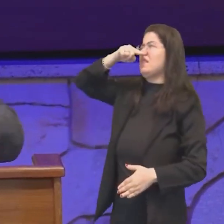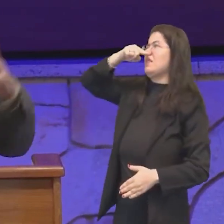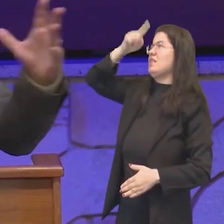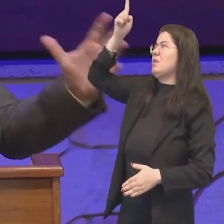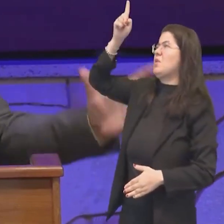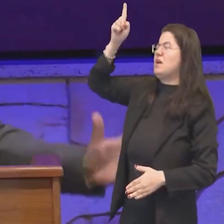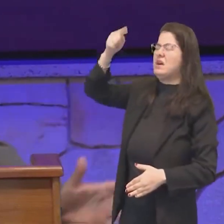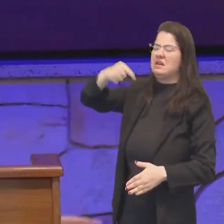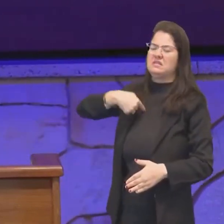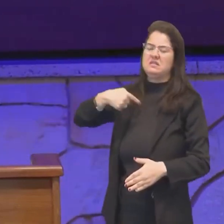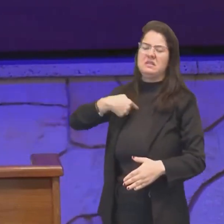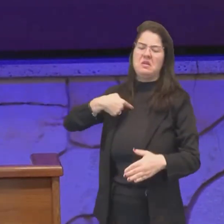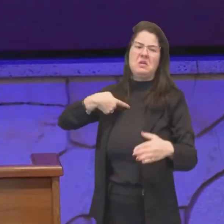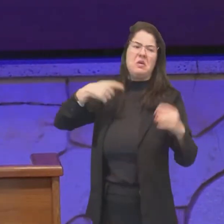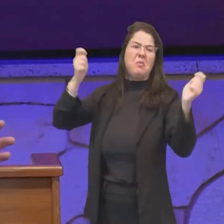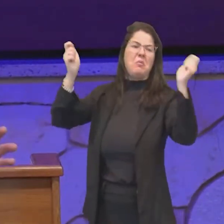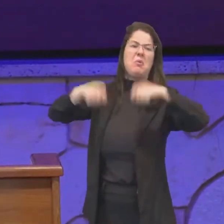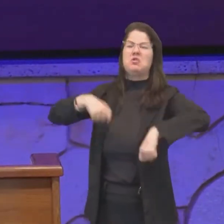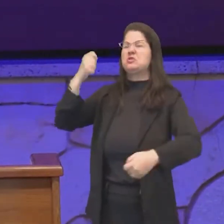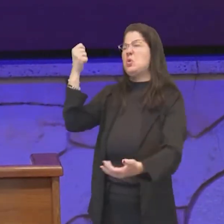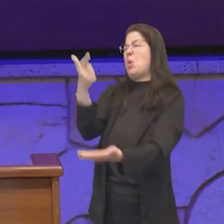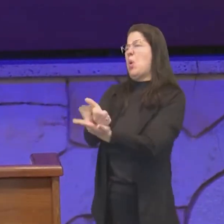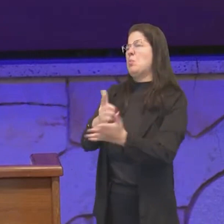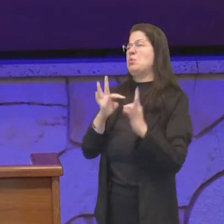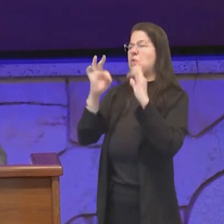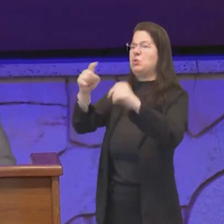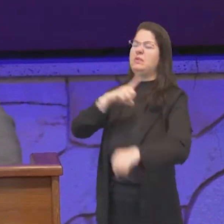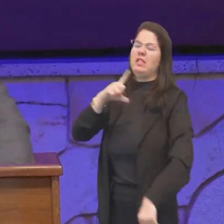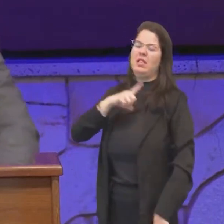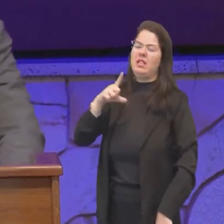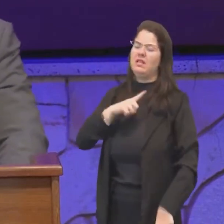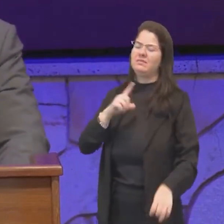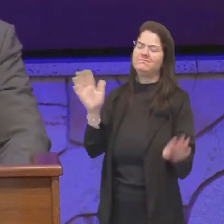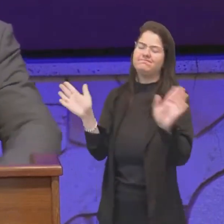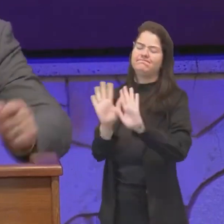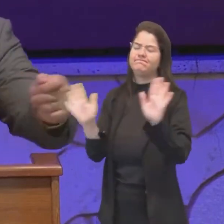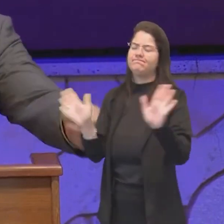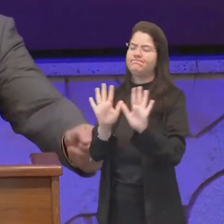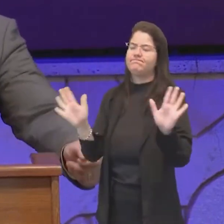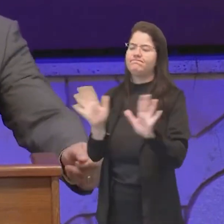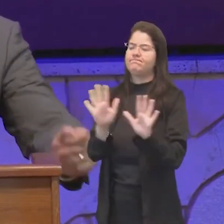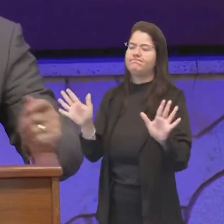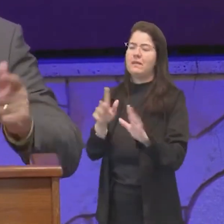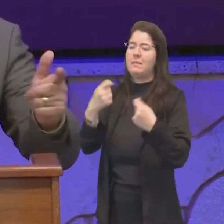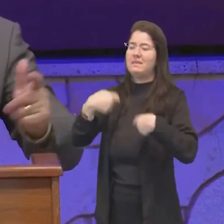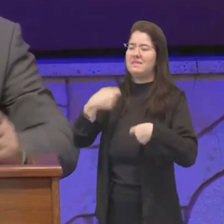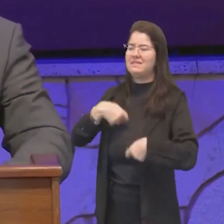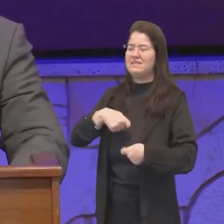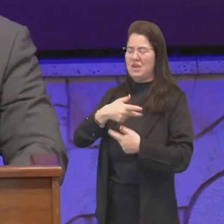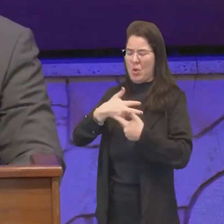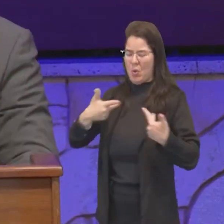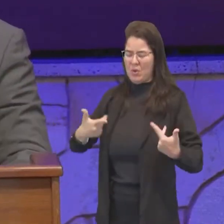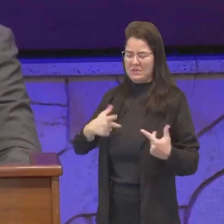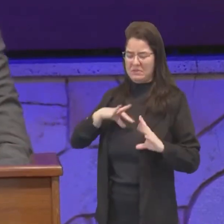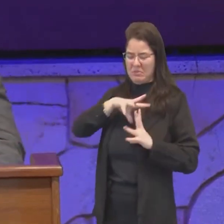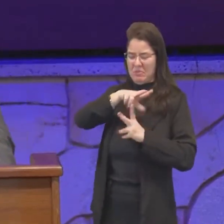de que eu posso, eu compro, eu pago, eu tenho, eu